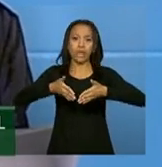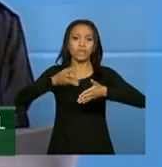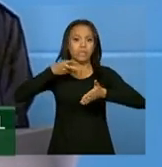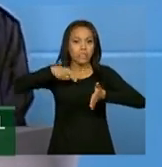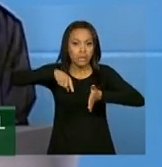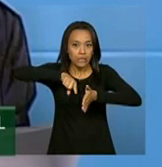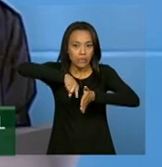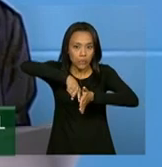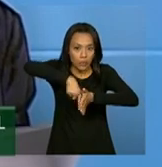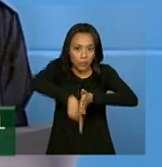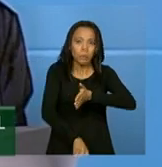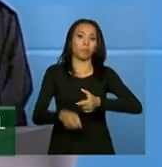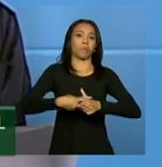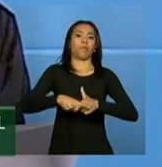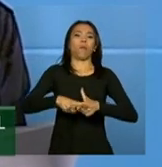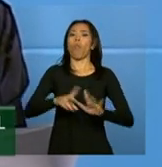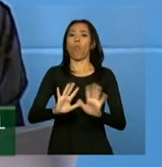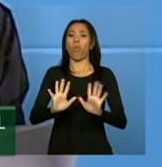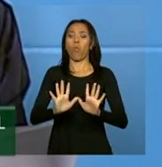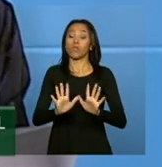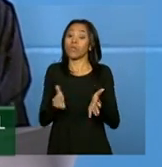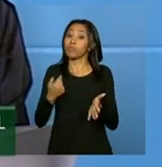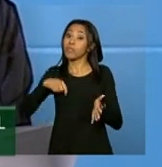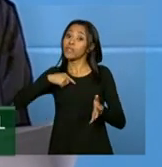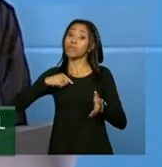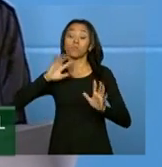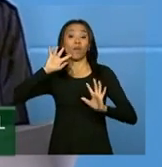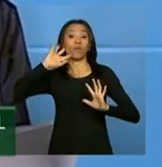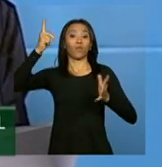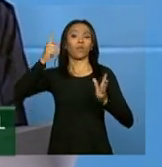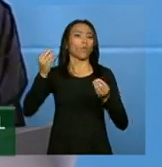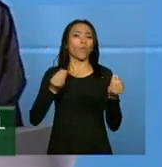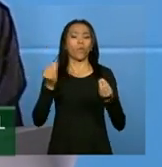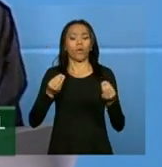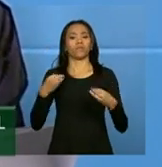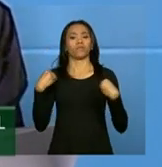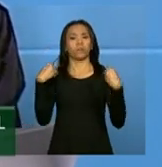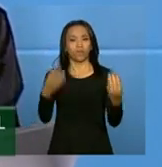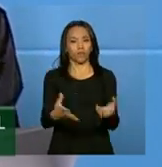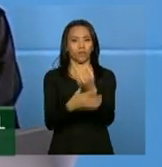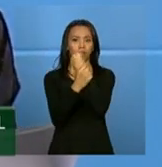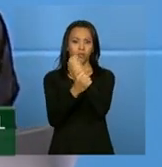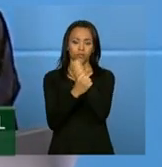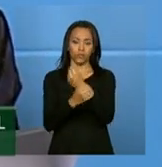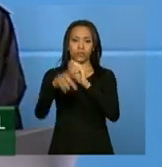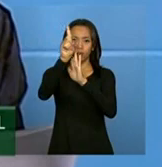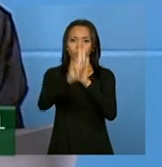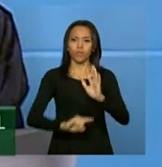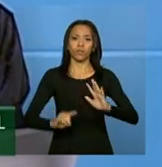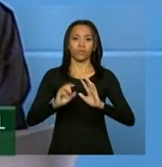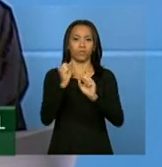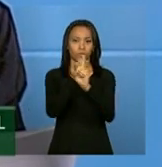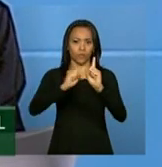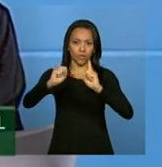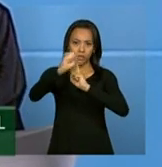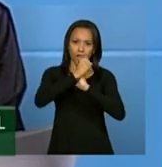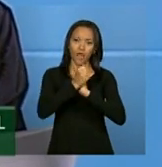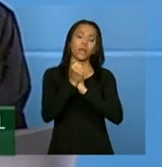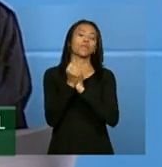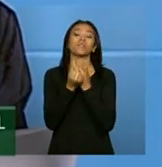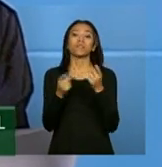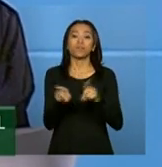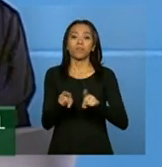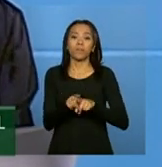da crise atuando, e a atuação é, sim, garantindo direitos sociais, buscando a universalização